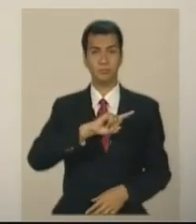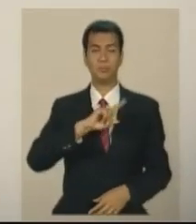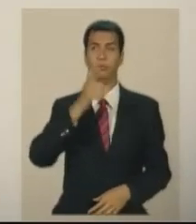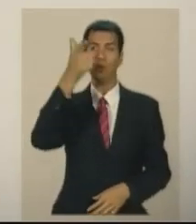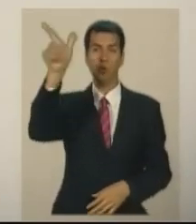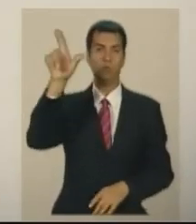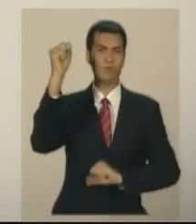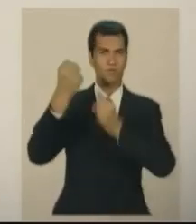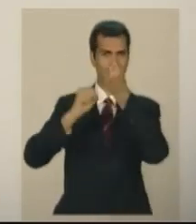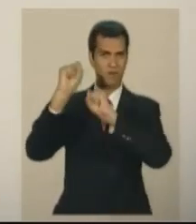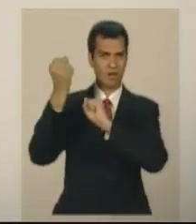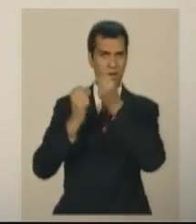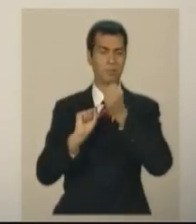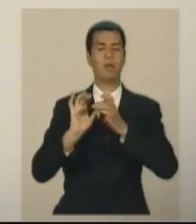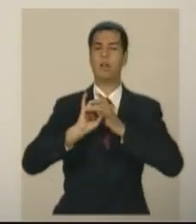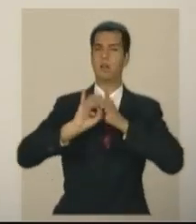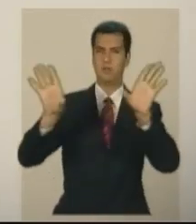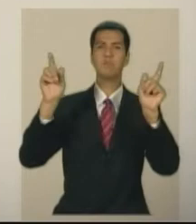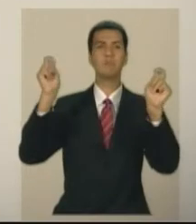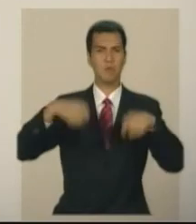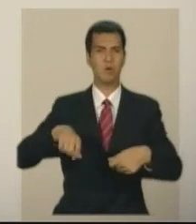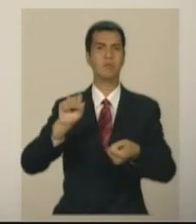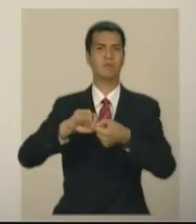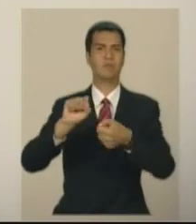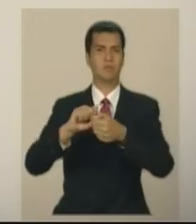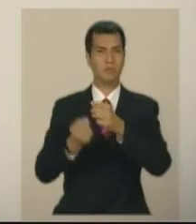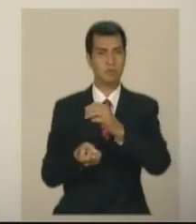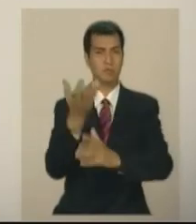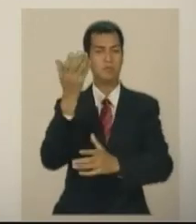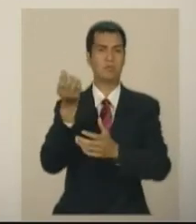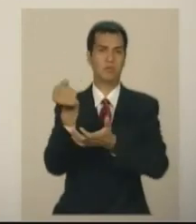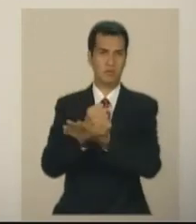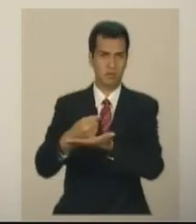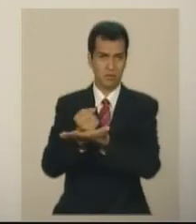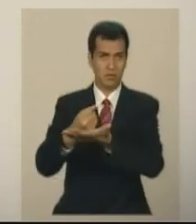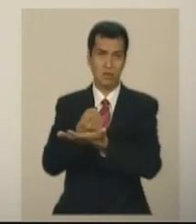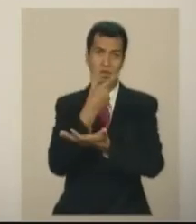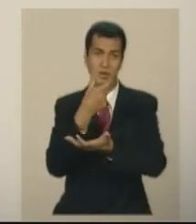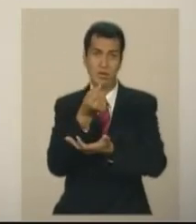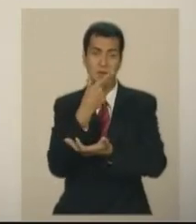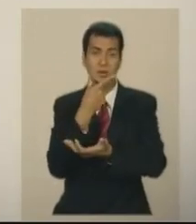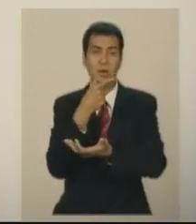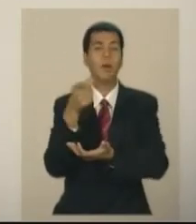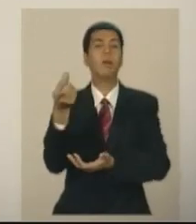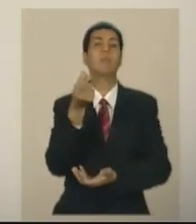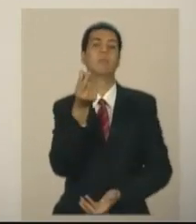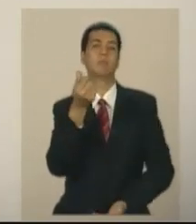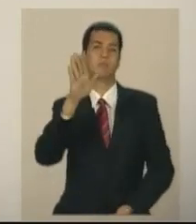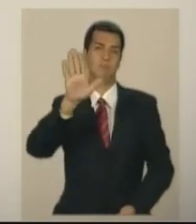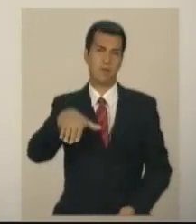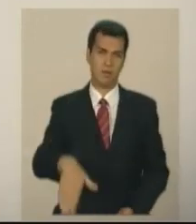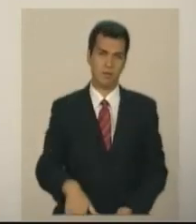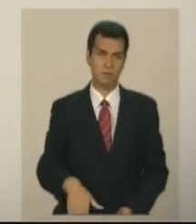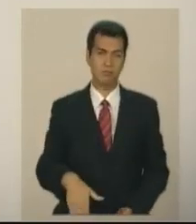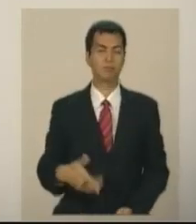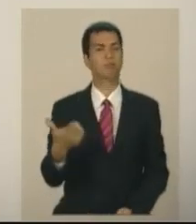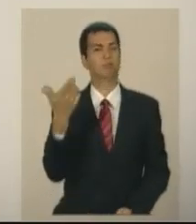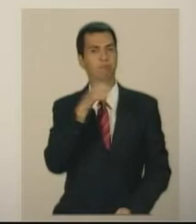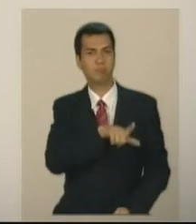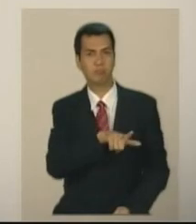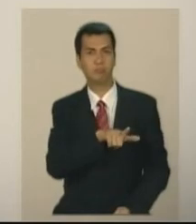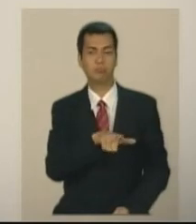outras indústrias são autorizadas a produzir em determinado o remédio o preço cai e ele